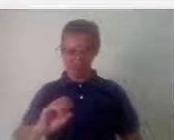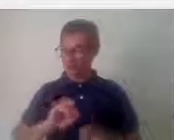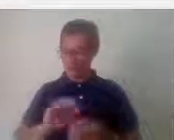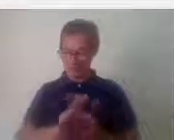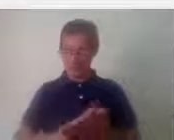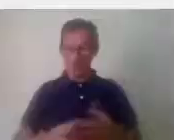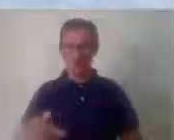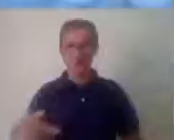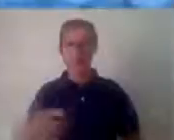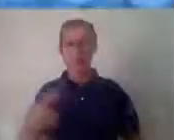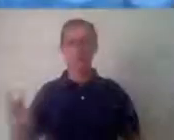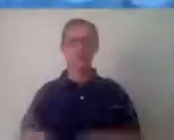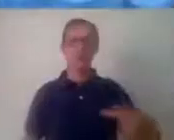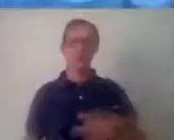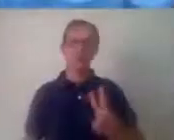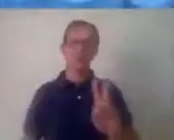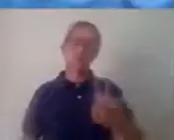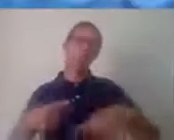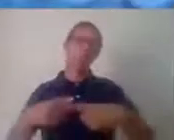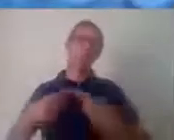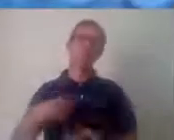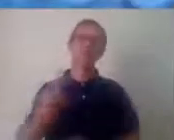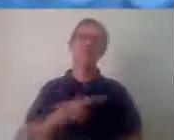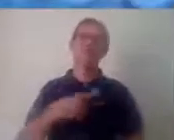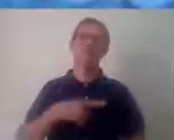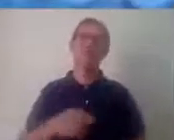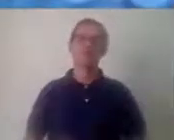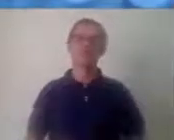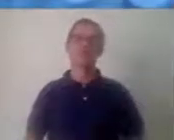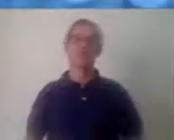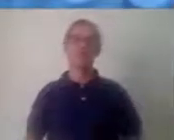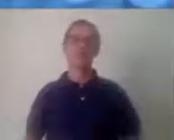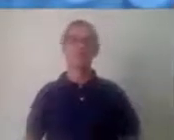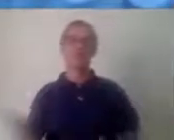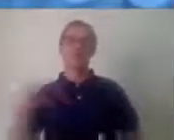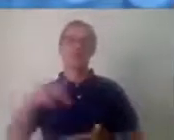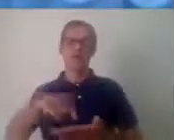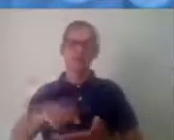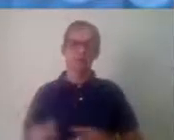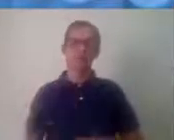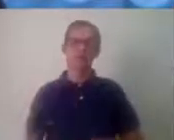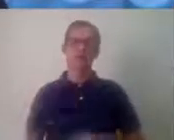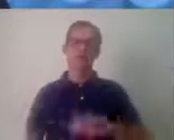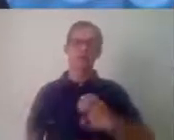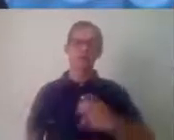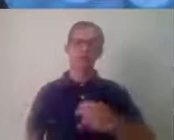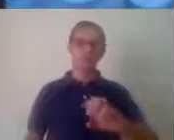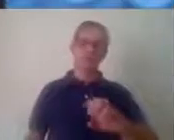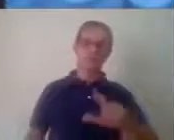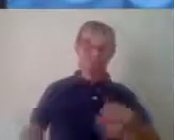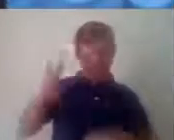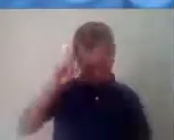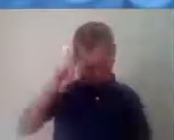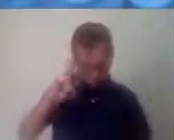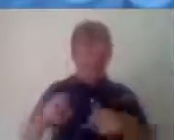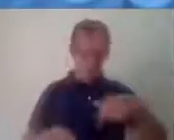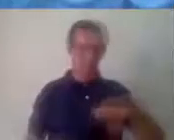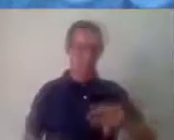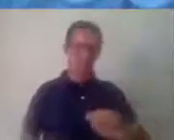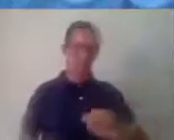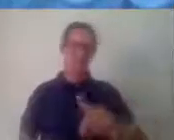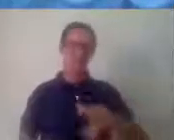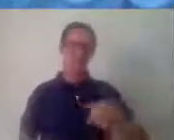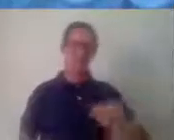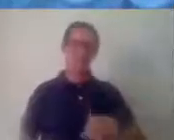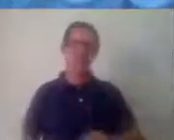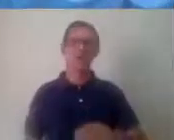um máximo ou um mínimo local. É o que nós denominamos de ponto de Sela, que lembra lá aquela quádrica, né? A quádrica que é o paraboloide